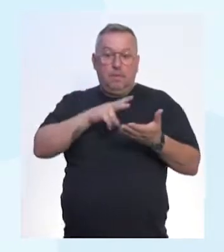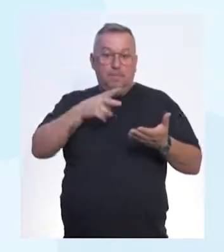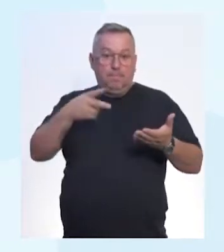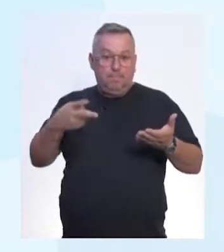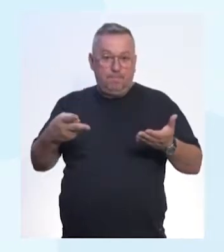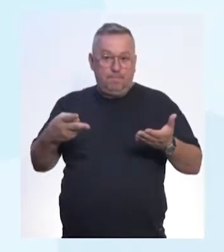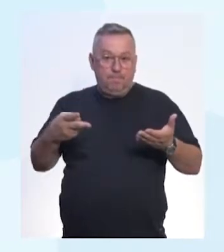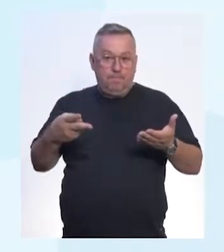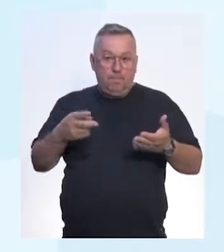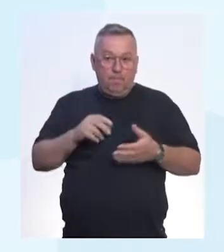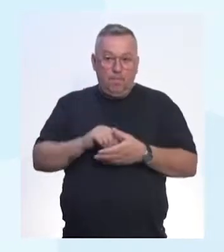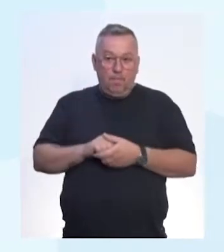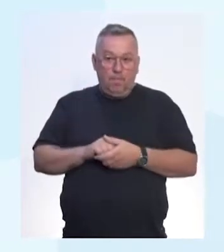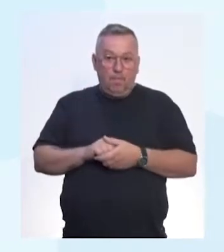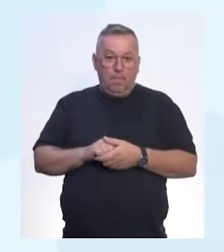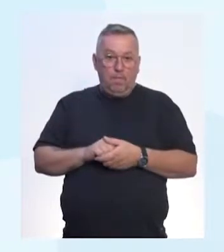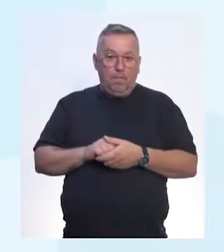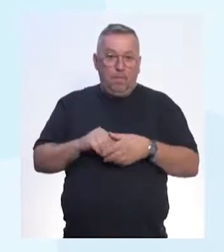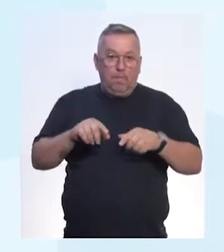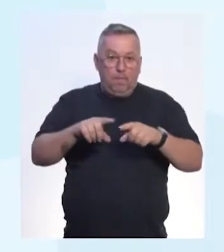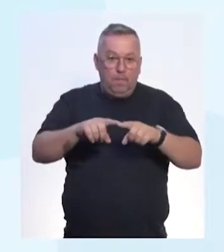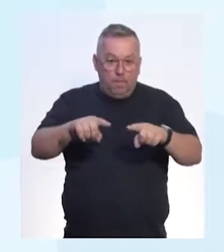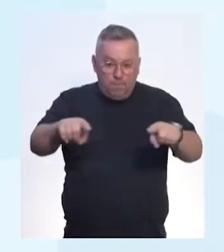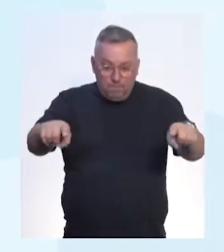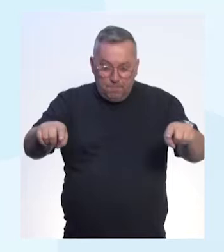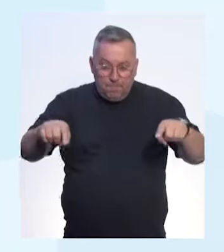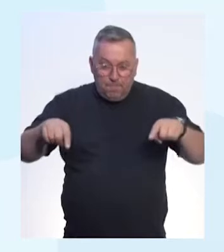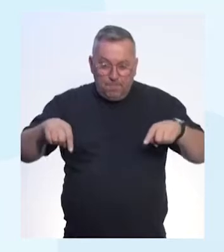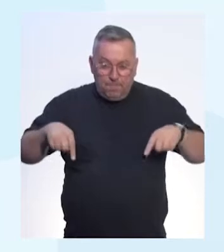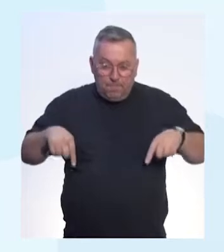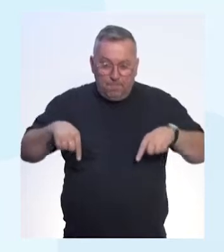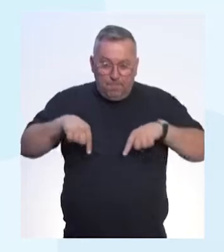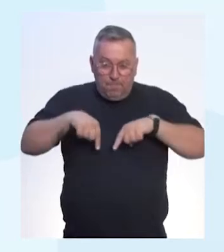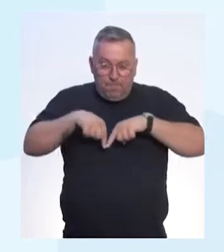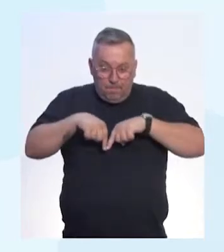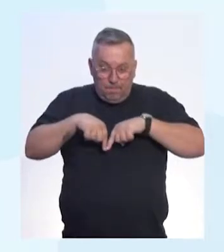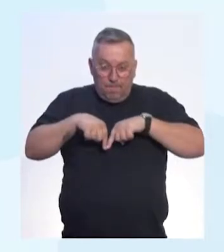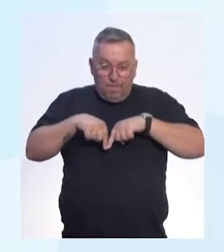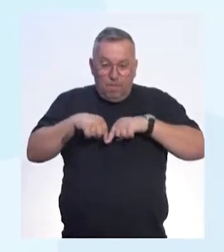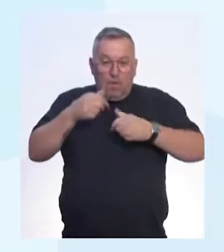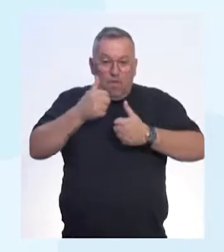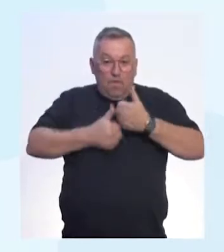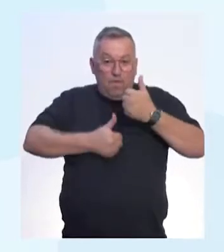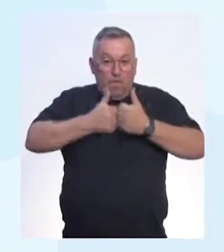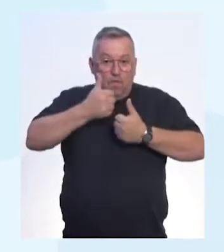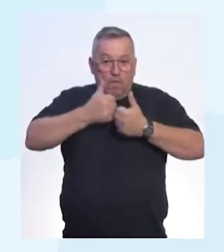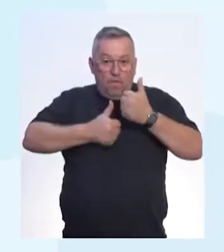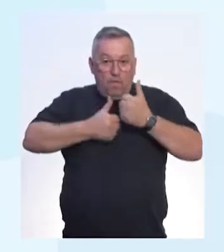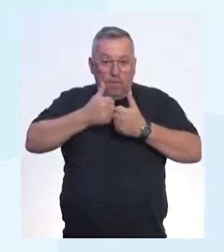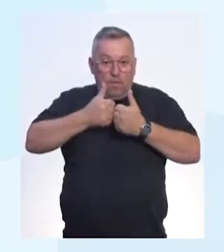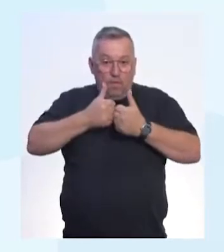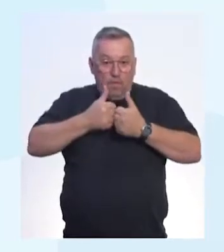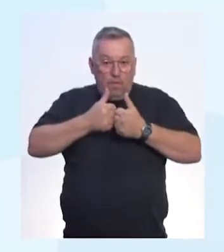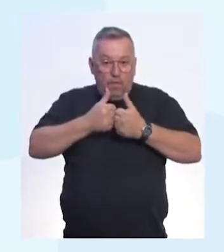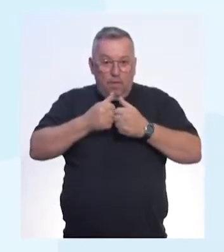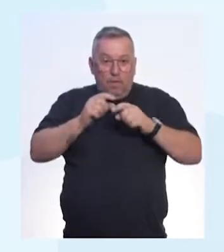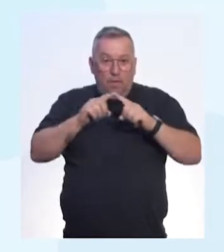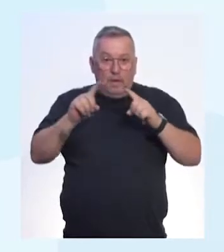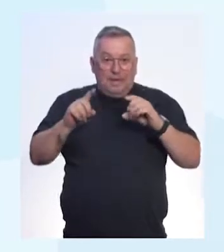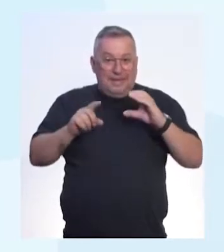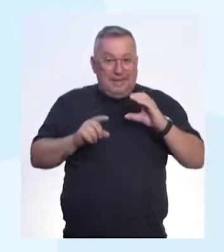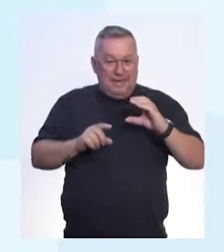interpretação. O perímetro de um campo de futebol retangular com lados de